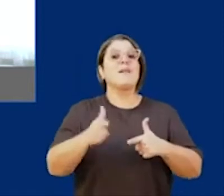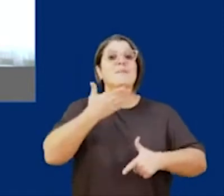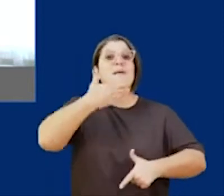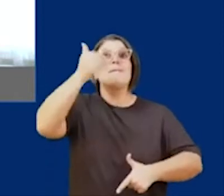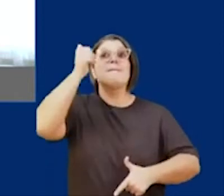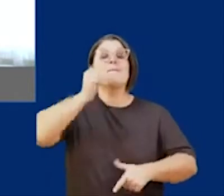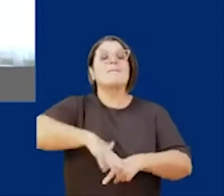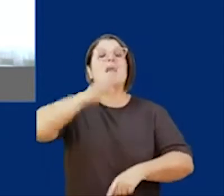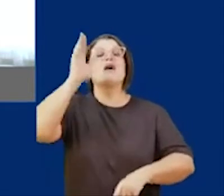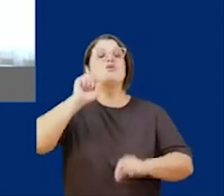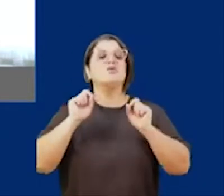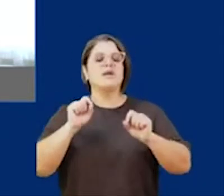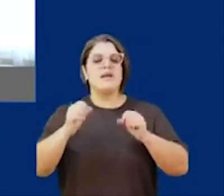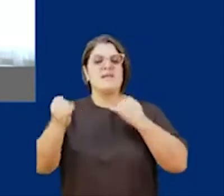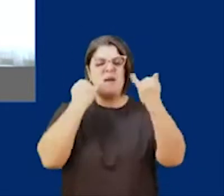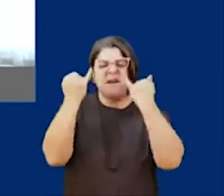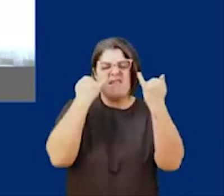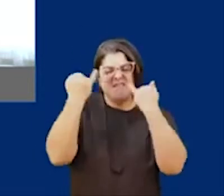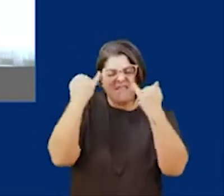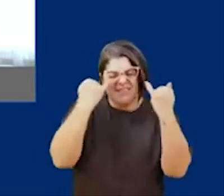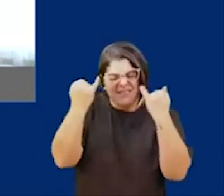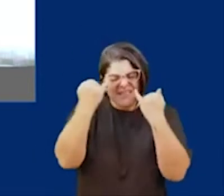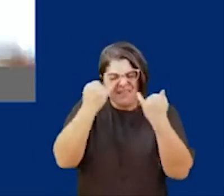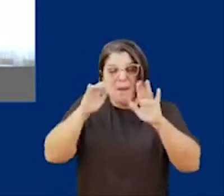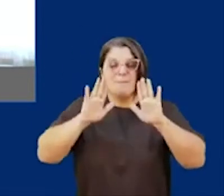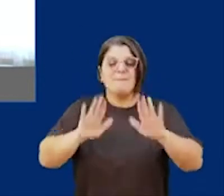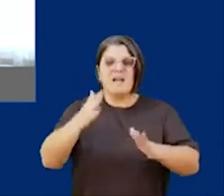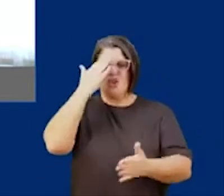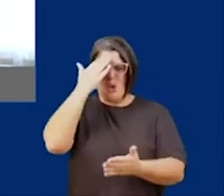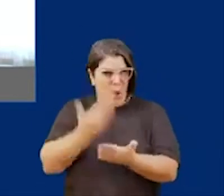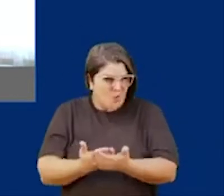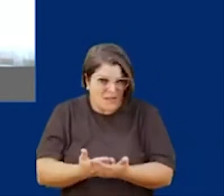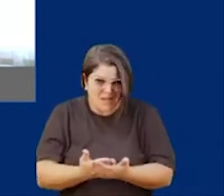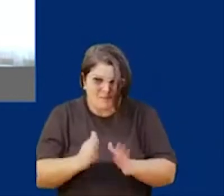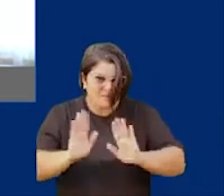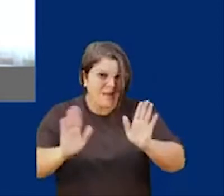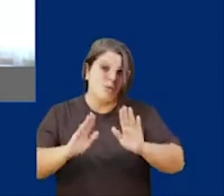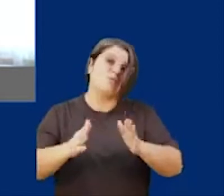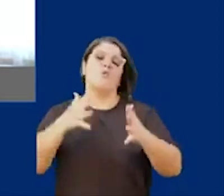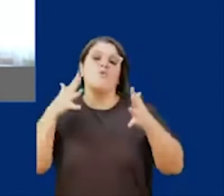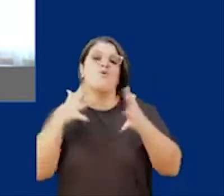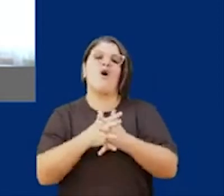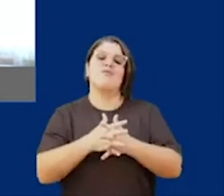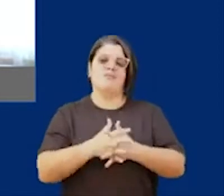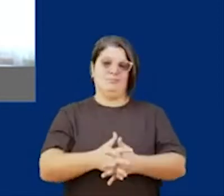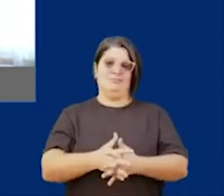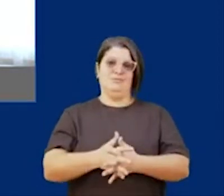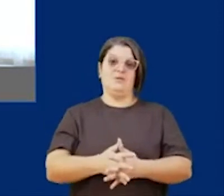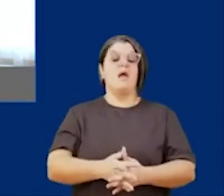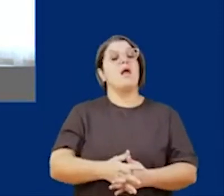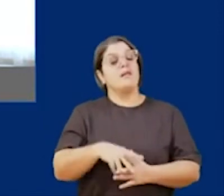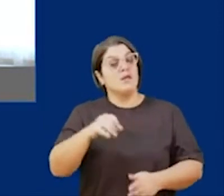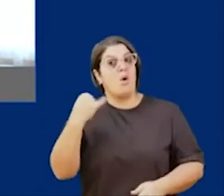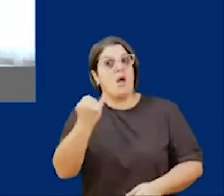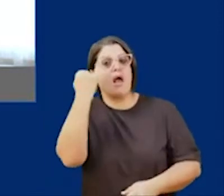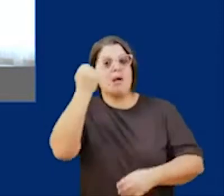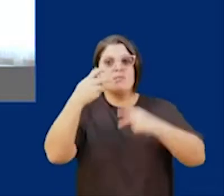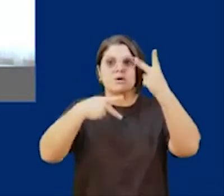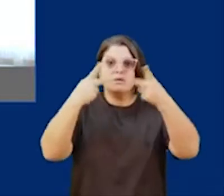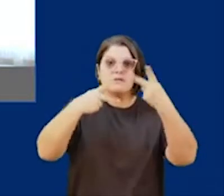ter um excesso de informações, mas muitas não serem confiáveis e confundirem a gente, na verdade, né? Então esse é um ponto importante da gente